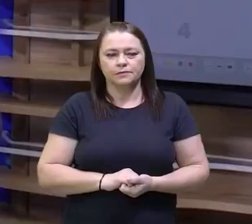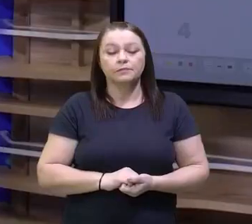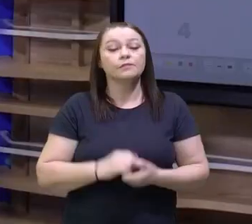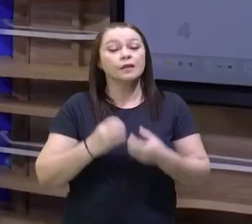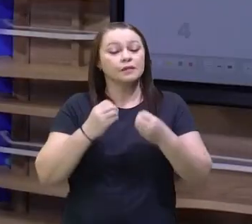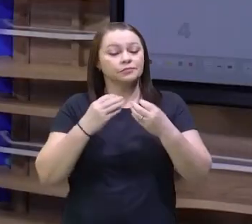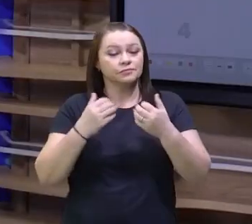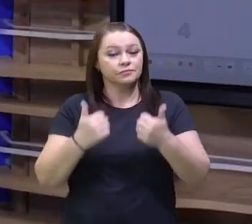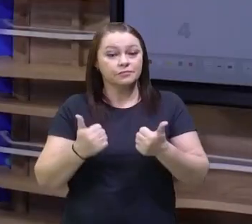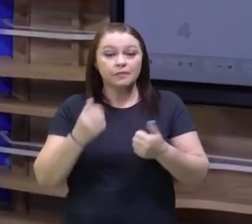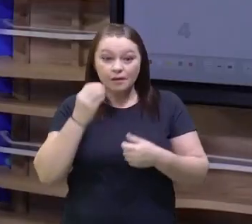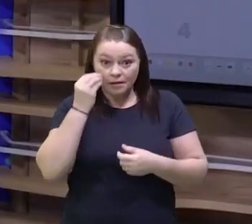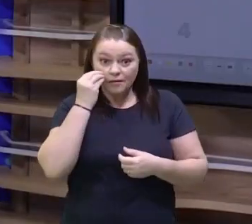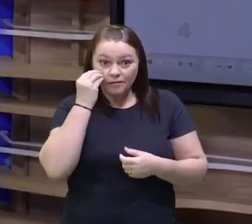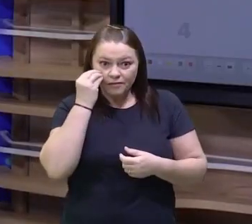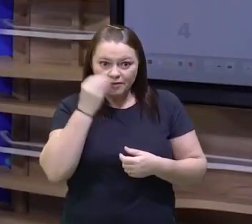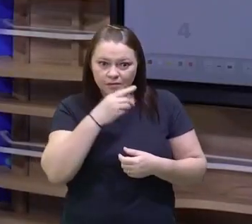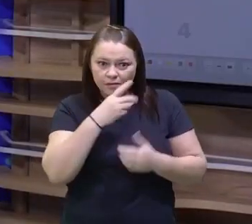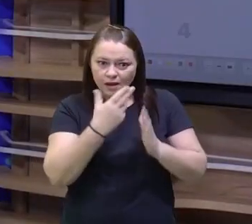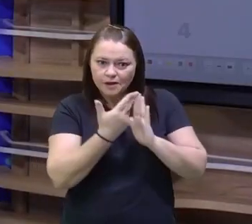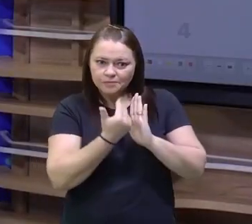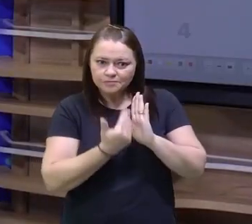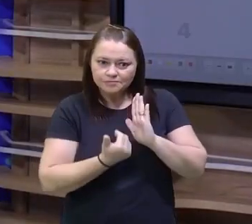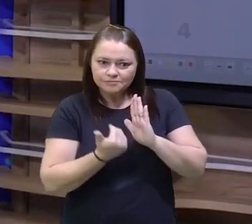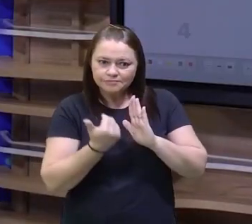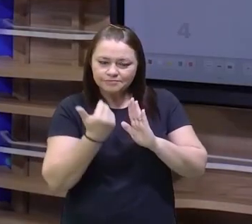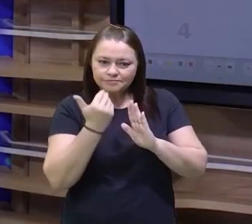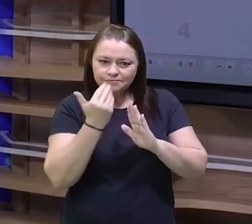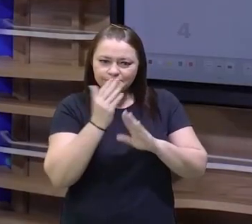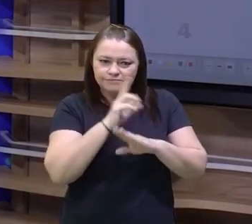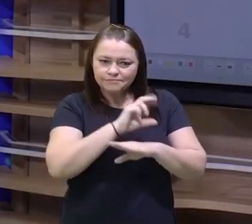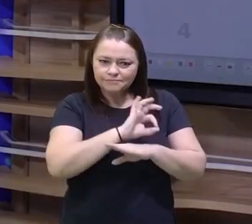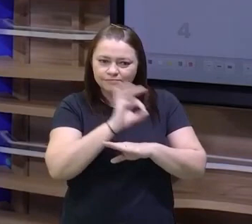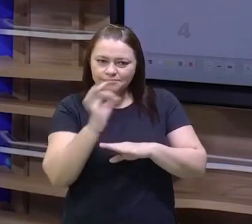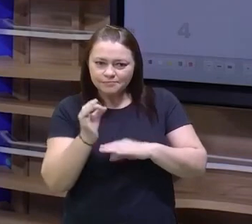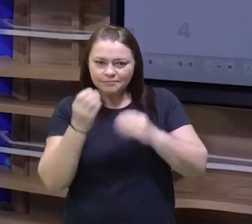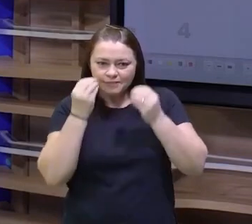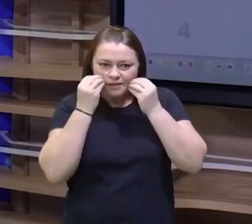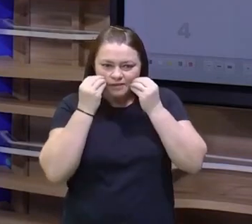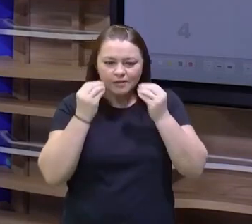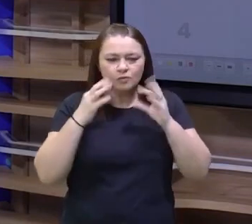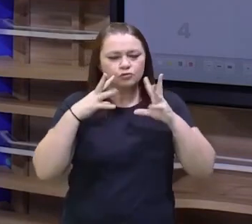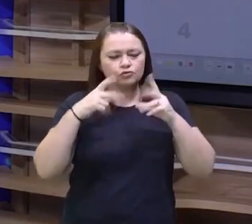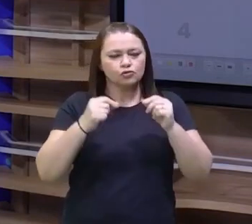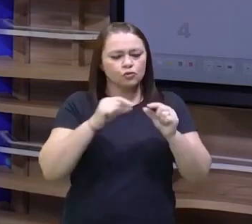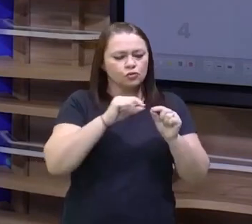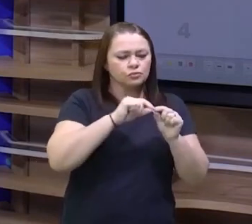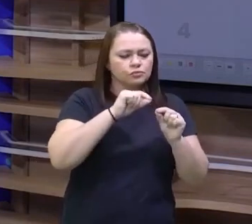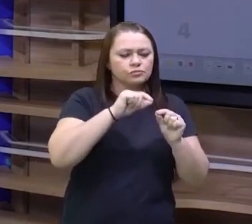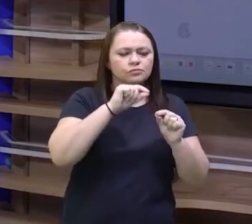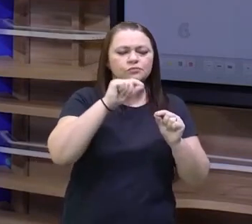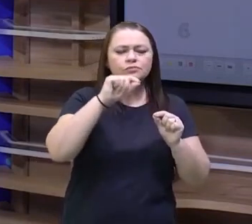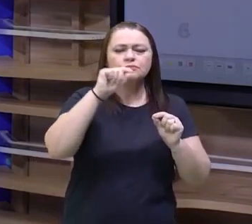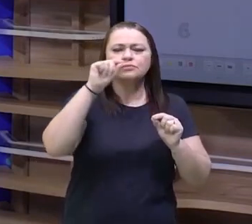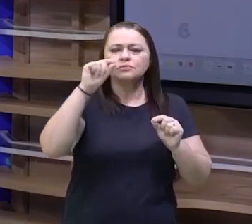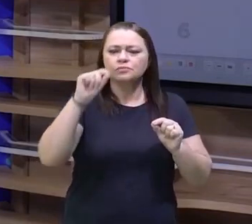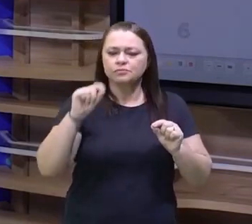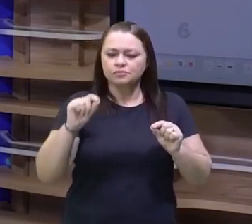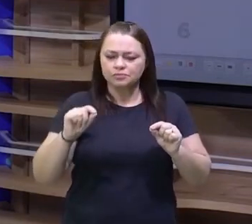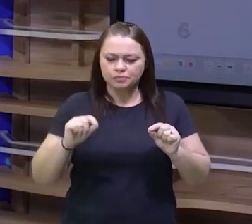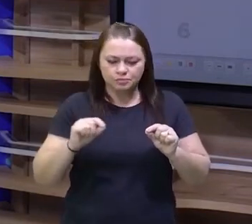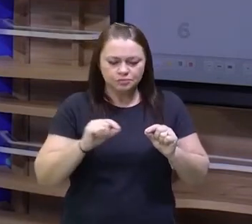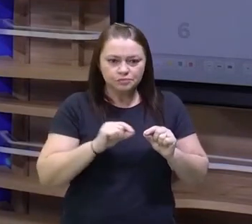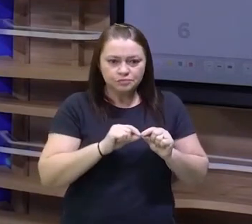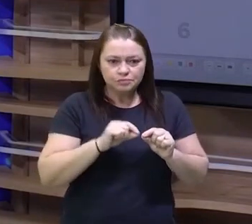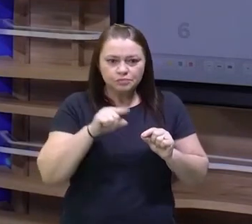Muito bem, então vimos aí na animação como é que é formada uma figura plana. Viram aí que todos os pontos ficam no mesmo plano e